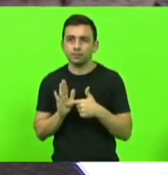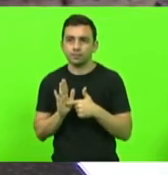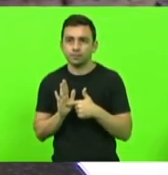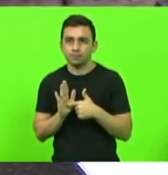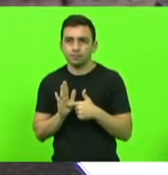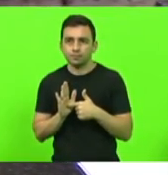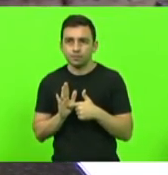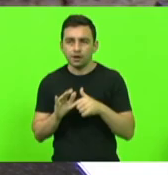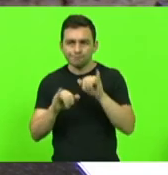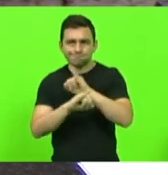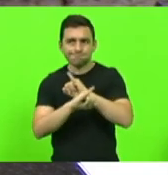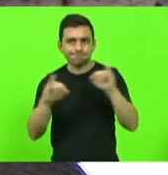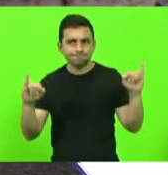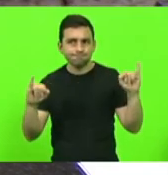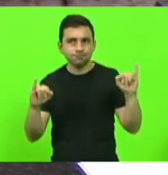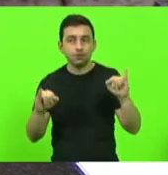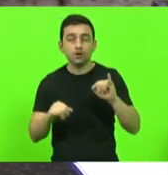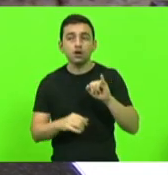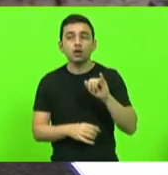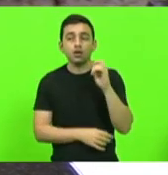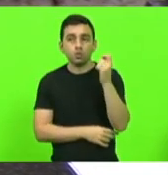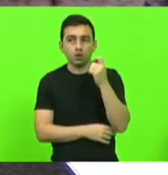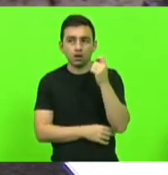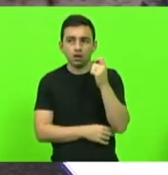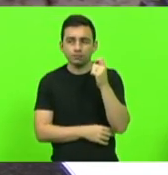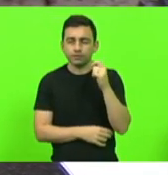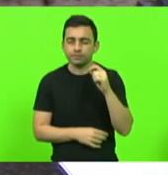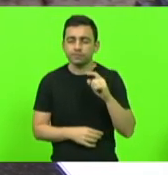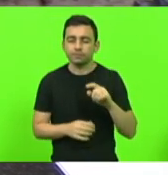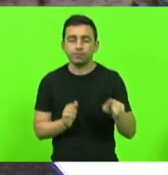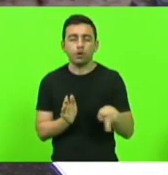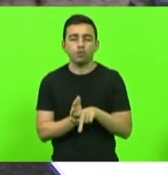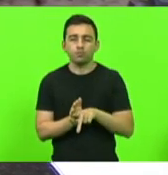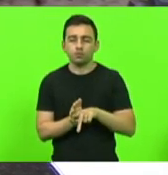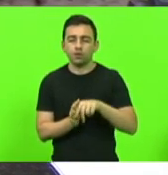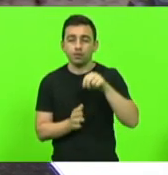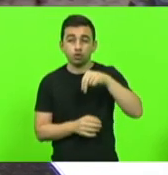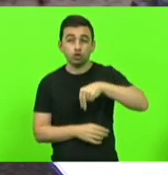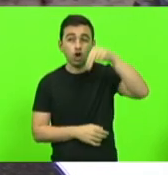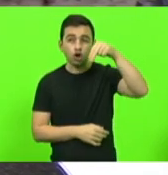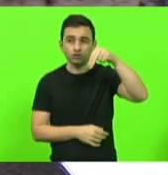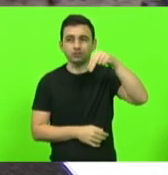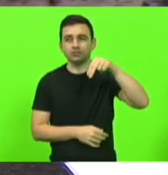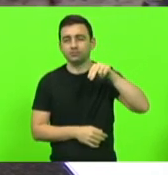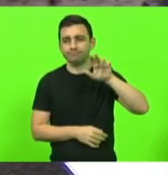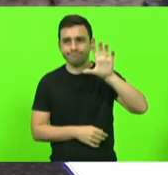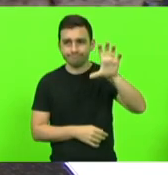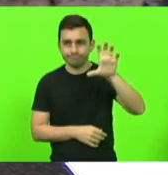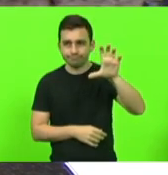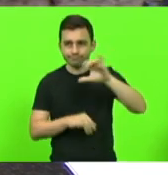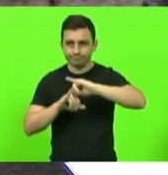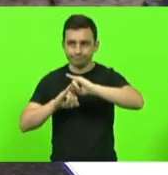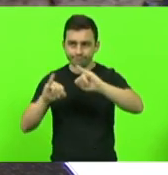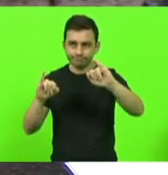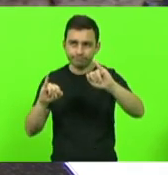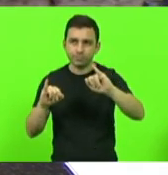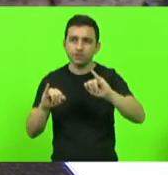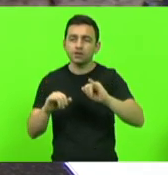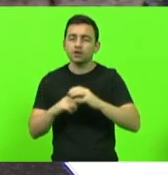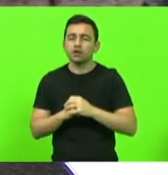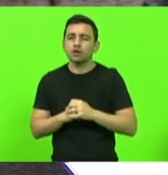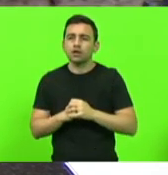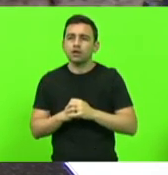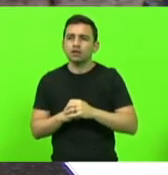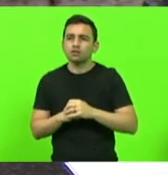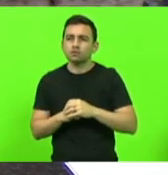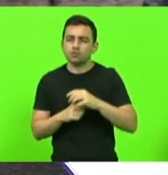uma notícia do Rio Grande do Norte. 78% das mortes têm relação com das mortes das mulheres têm relação